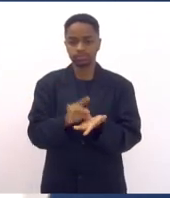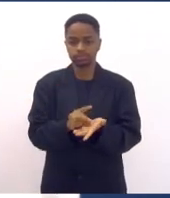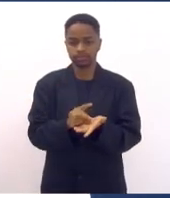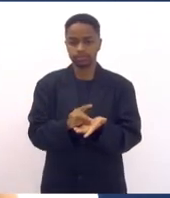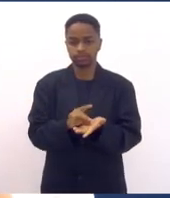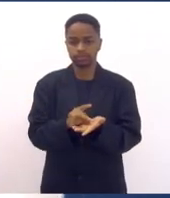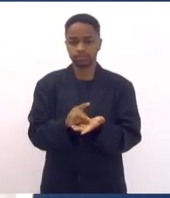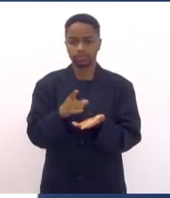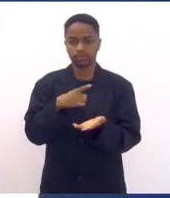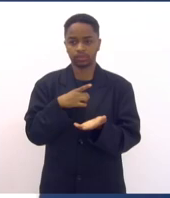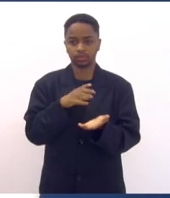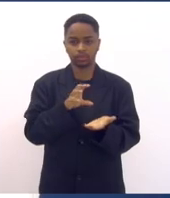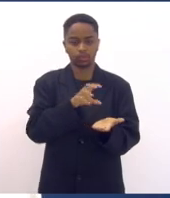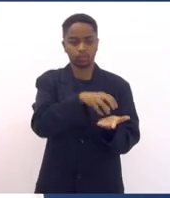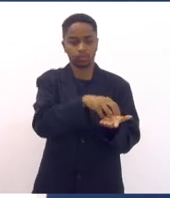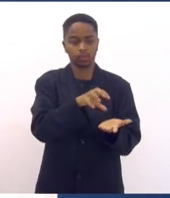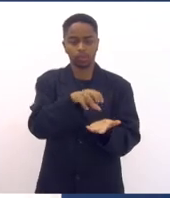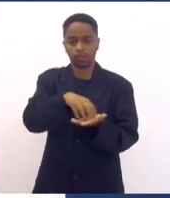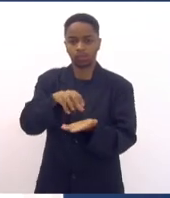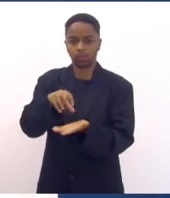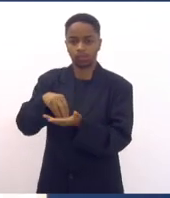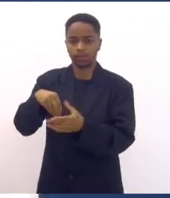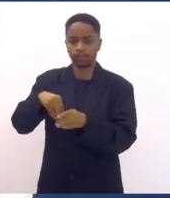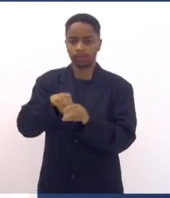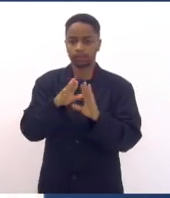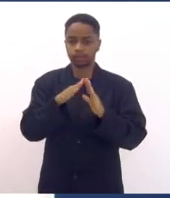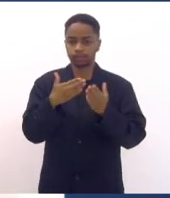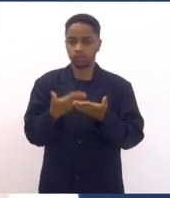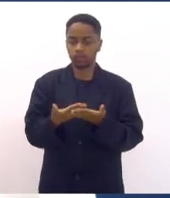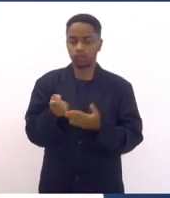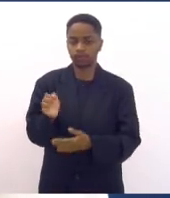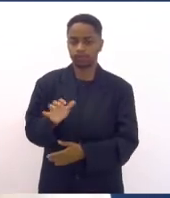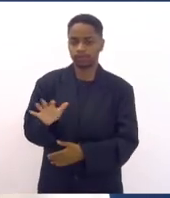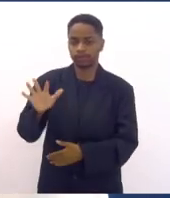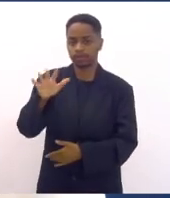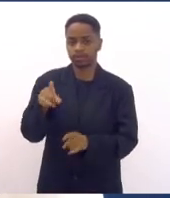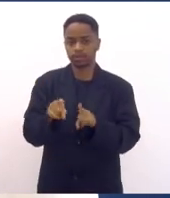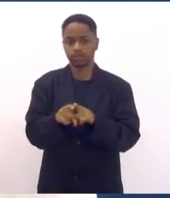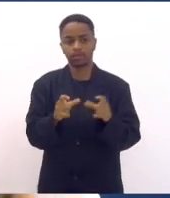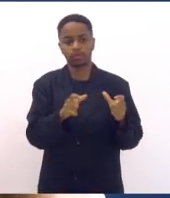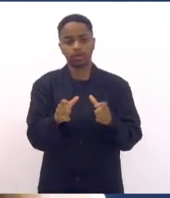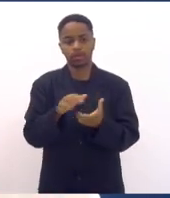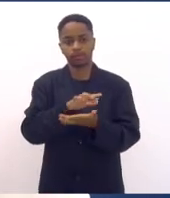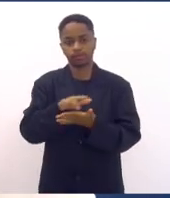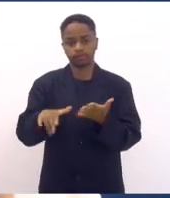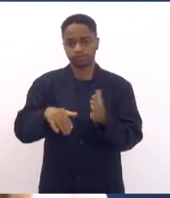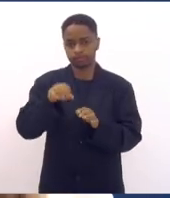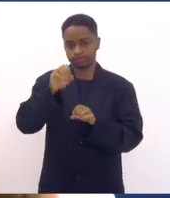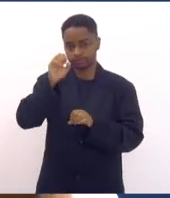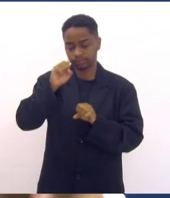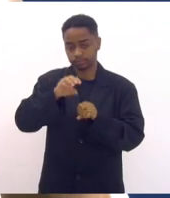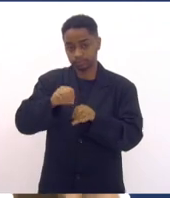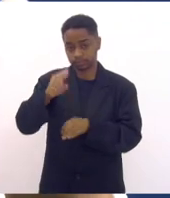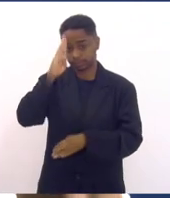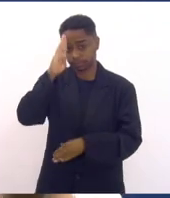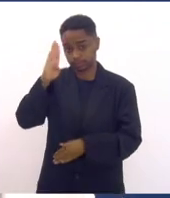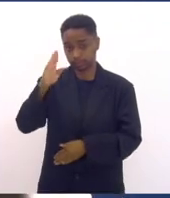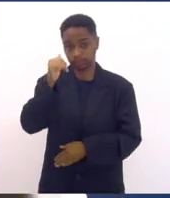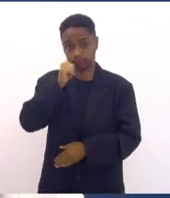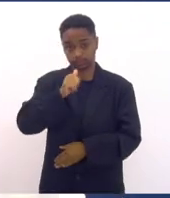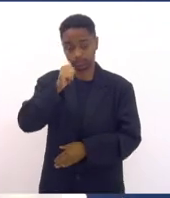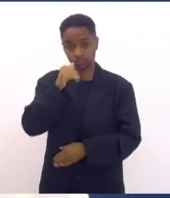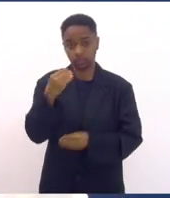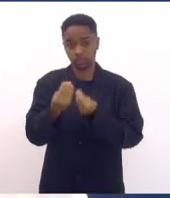núcleos pequenos em escolas em comunidades em diferentes partes ensinando principalmente ah pras meninas